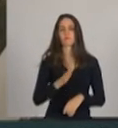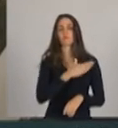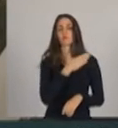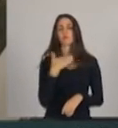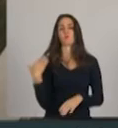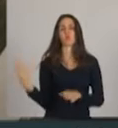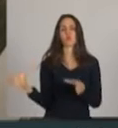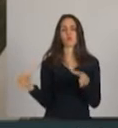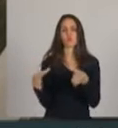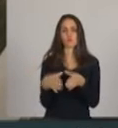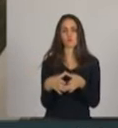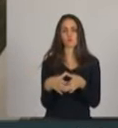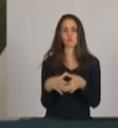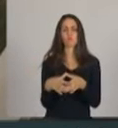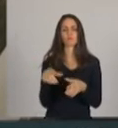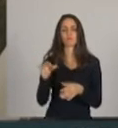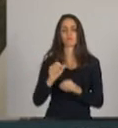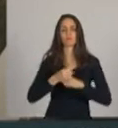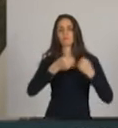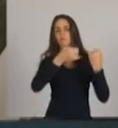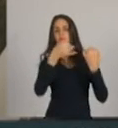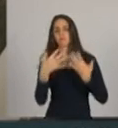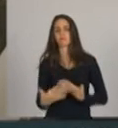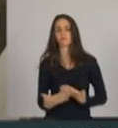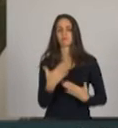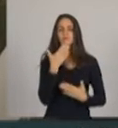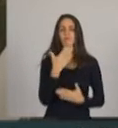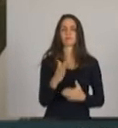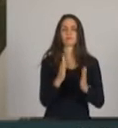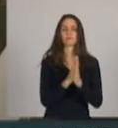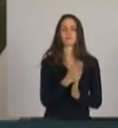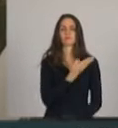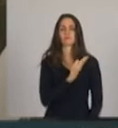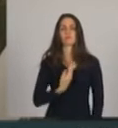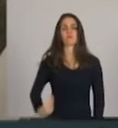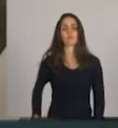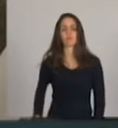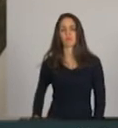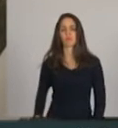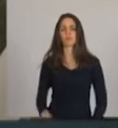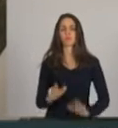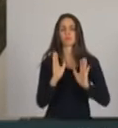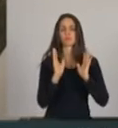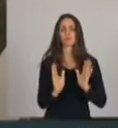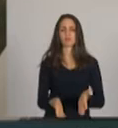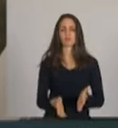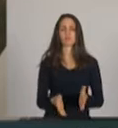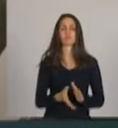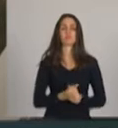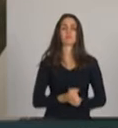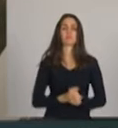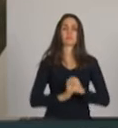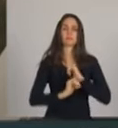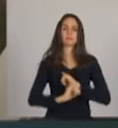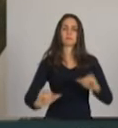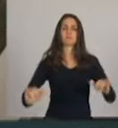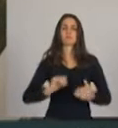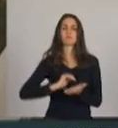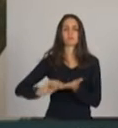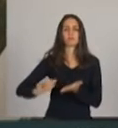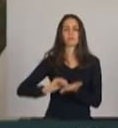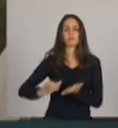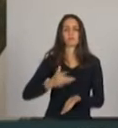desta classe que estou aqui fazendo este apelo ao governador Renato, ao